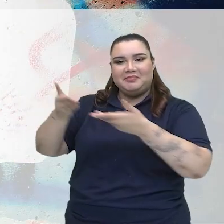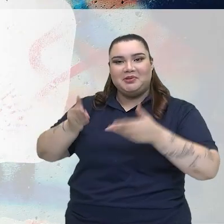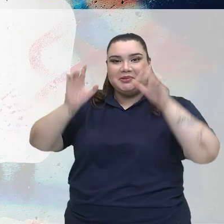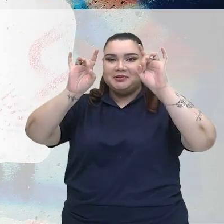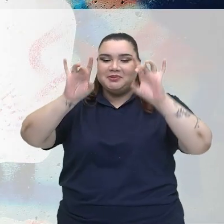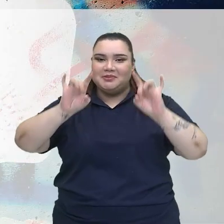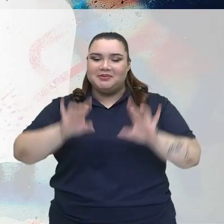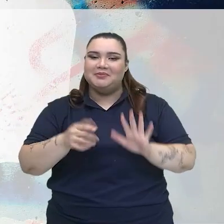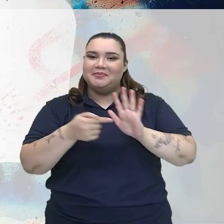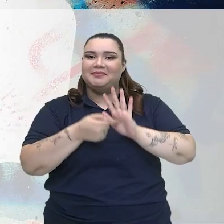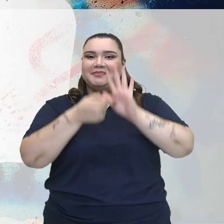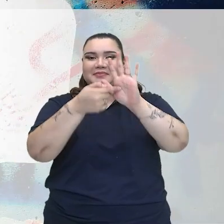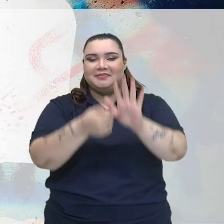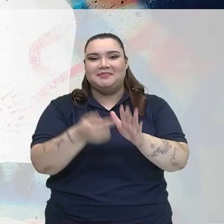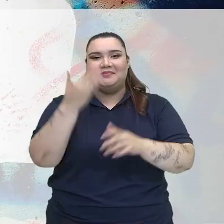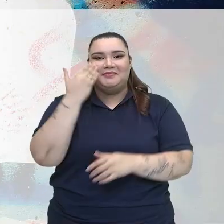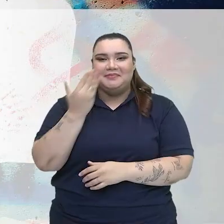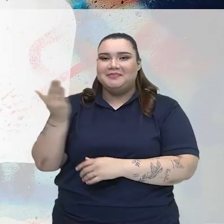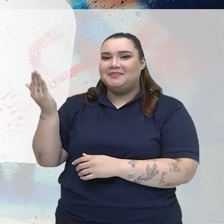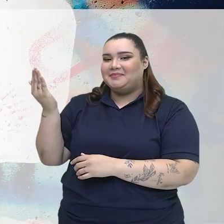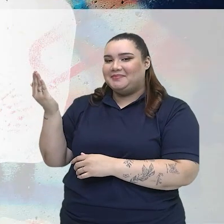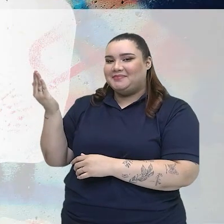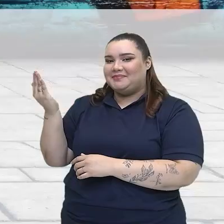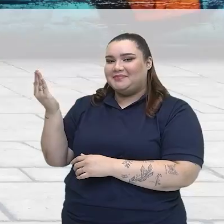que eu apresento para vocês agora.